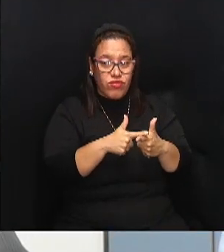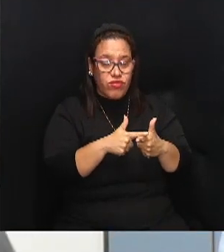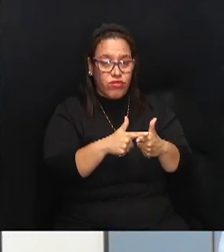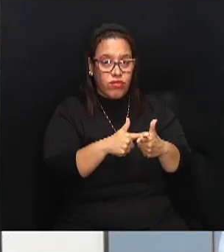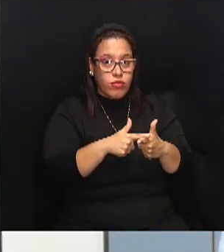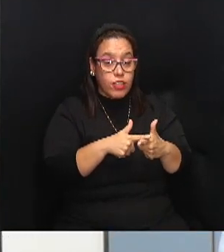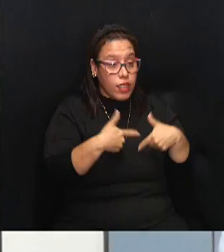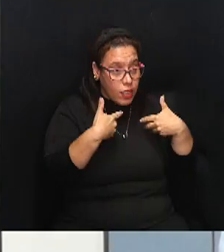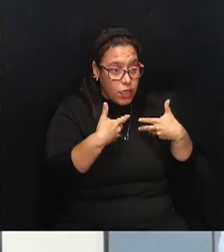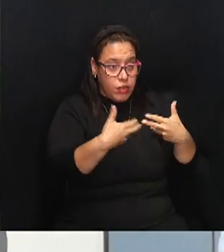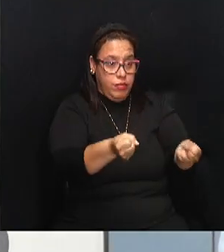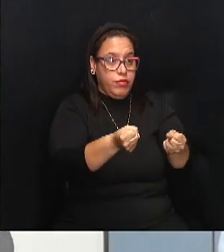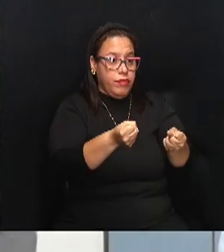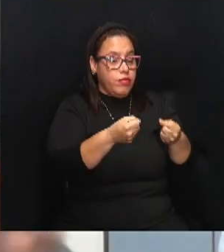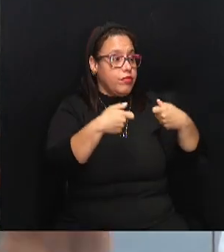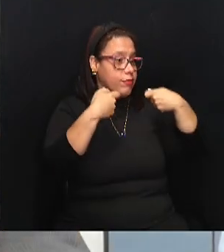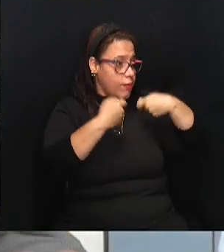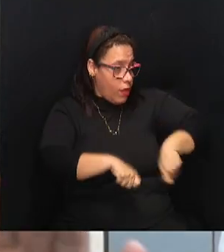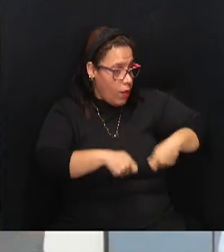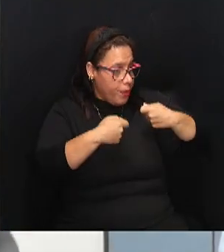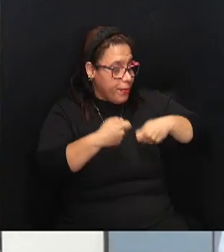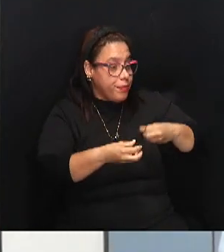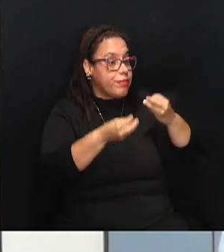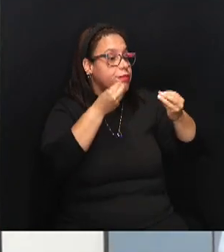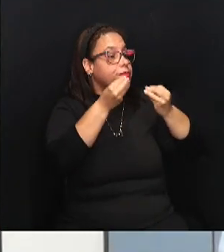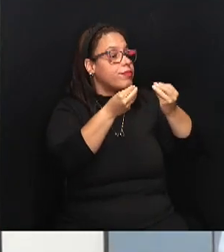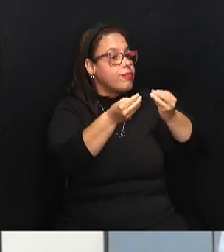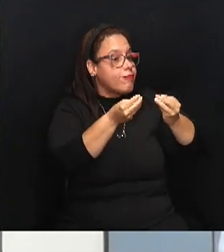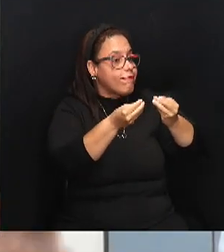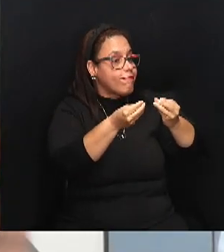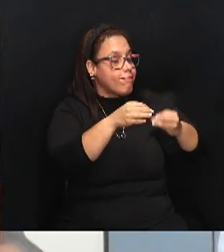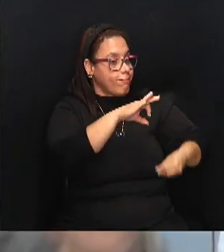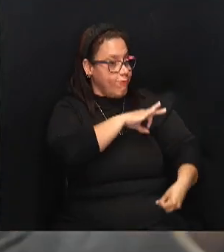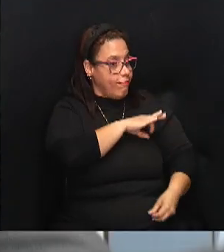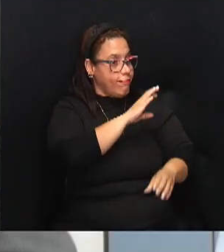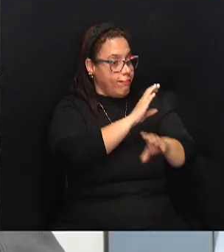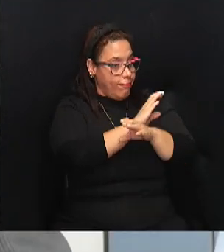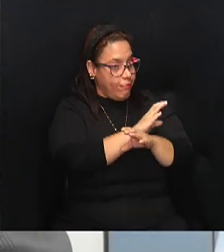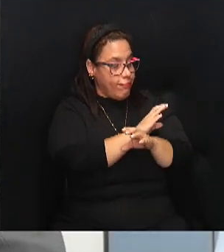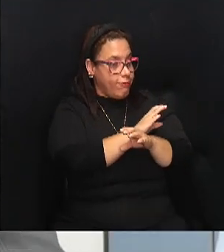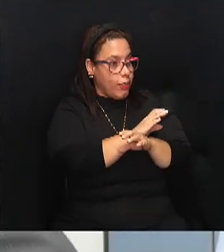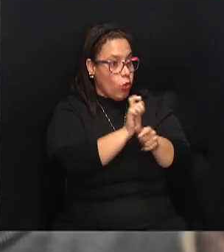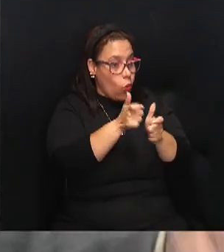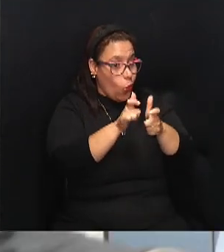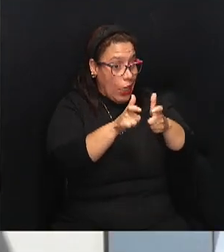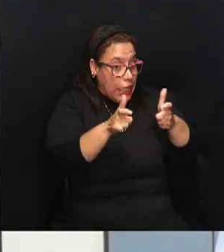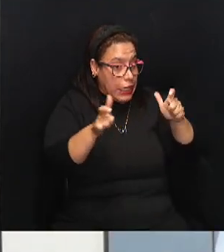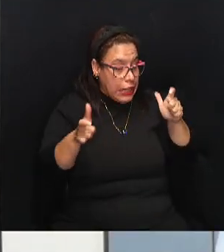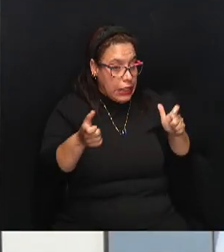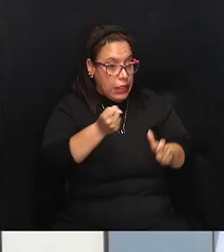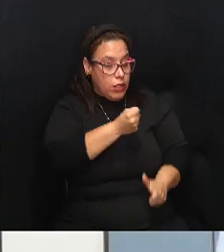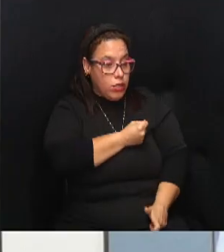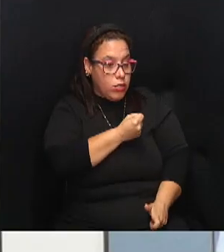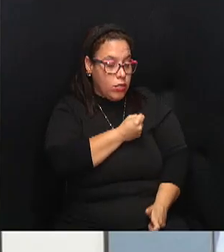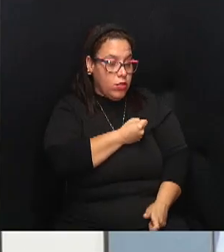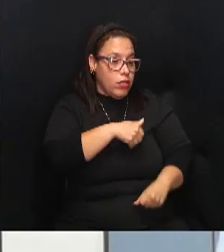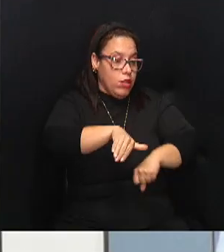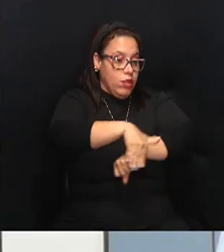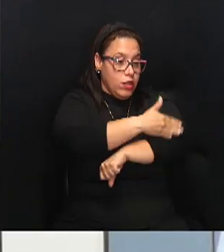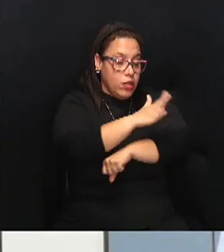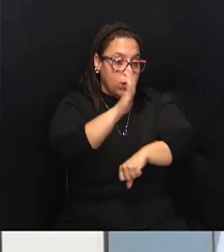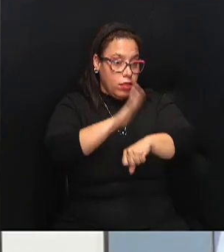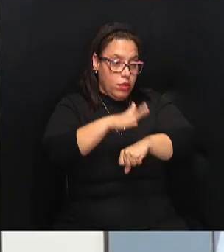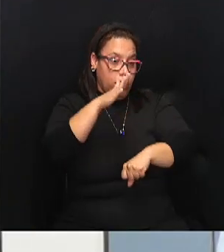eles merecem, também estão precisando. Como que dá para pôr a polícia civil? Porque se eu aumento o número de operação na rua, eu tenho que ter